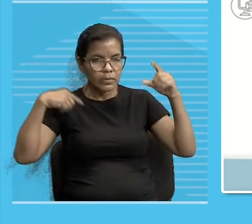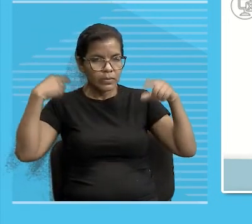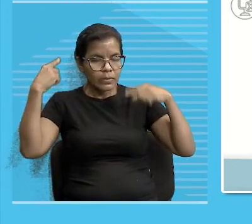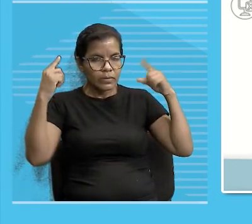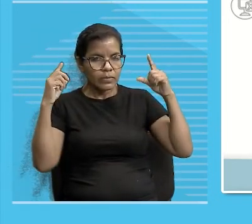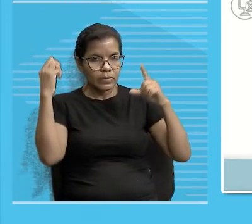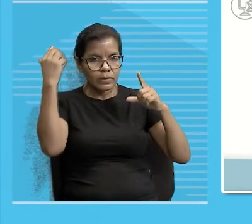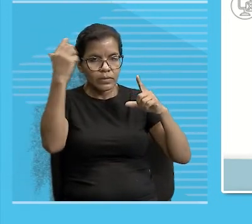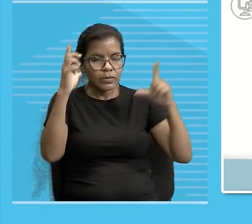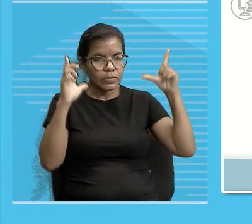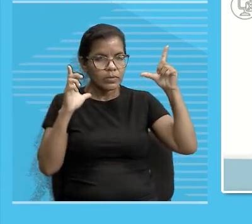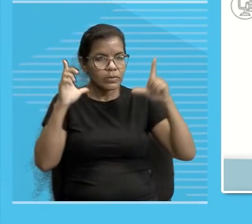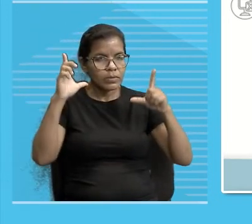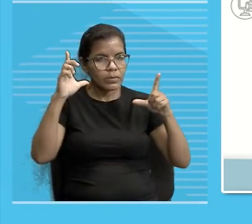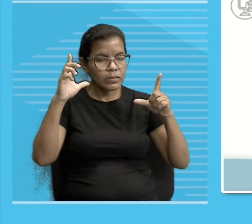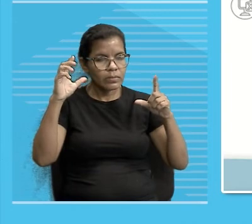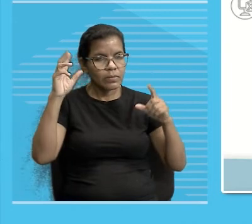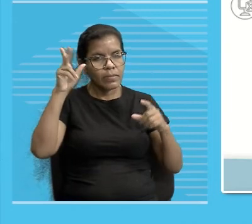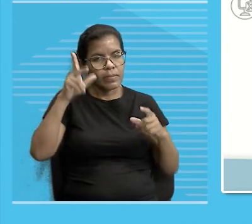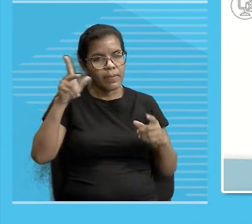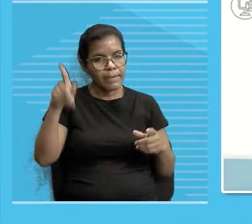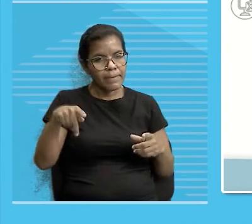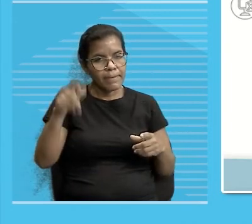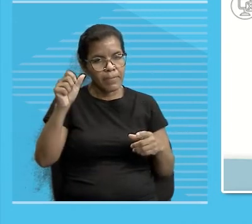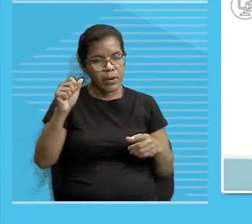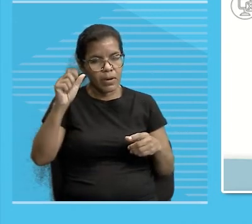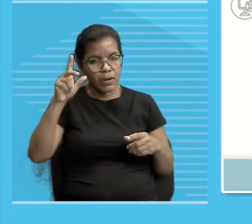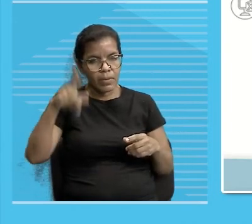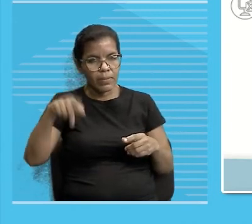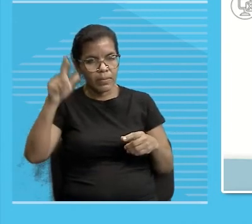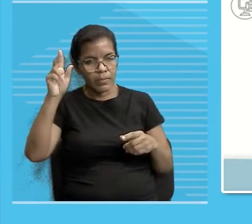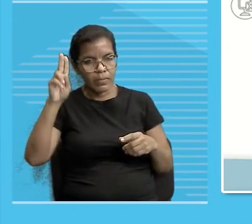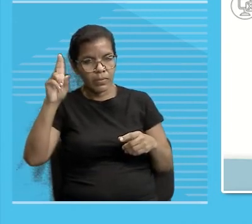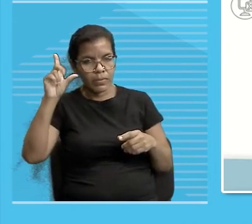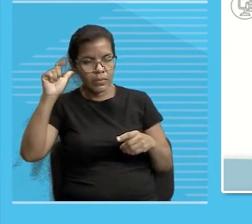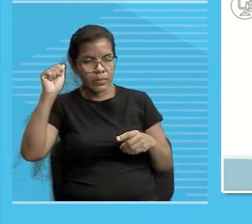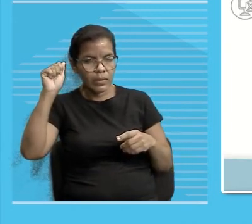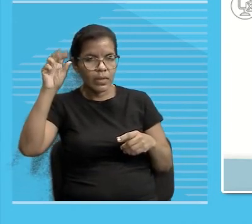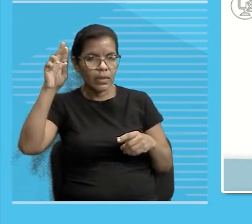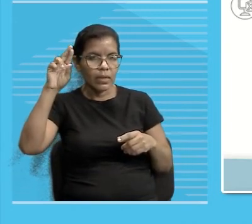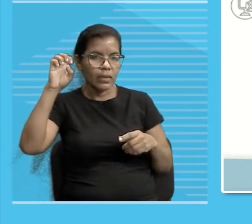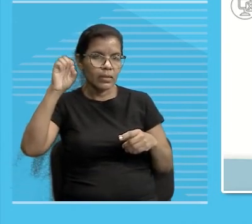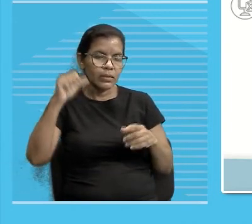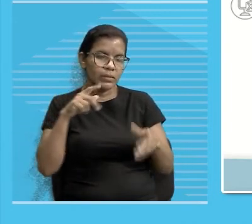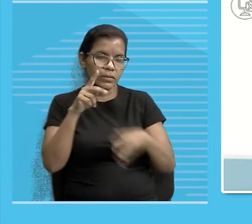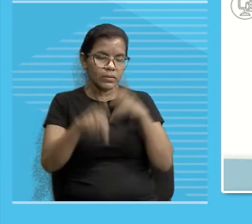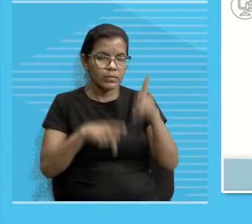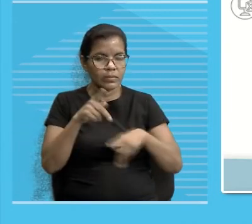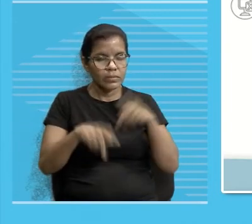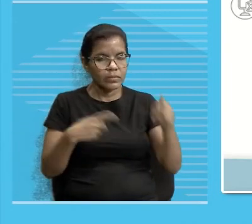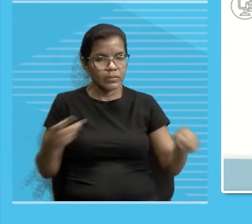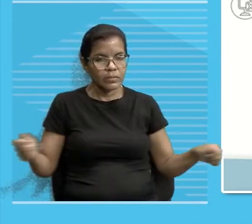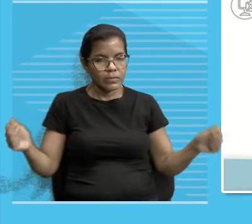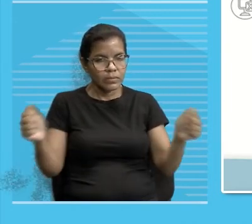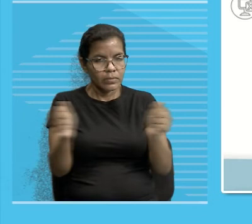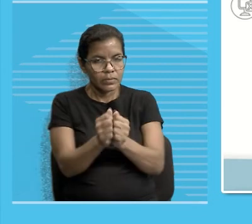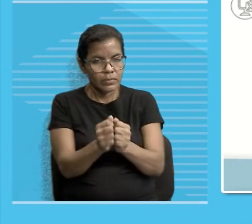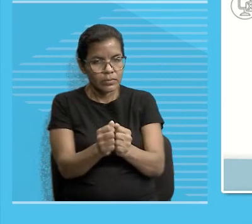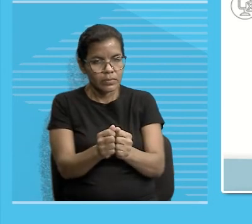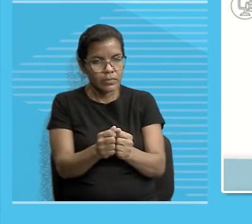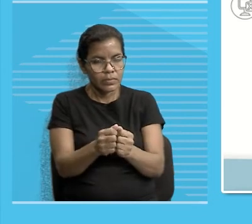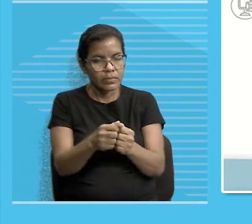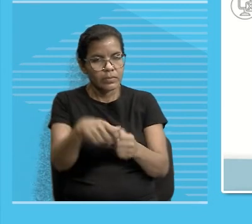por essas feições populares. E isso aproxima as pessoas de